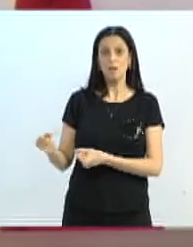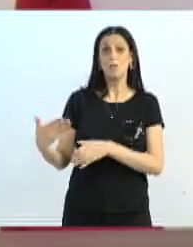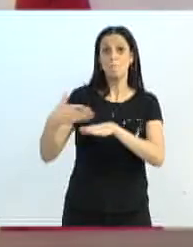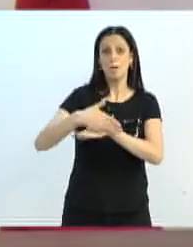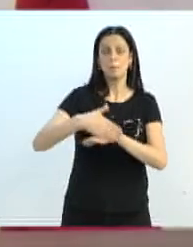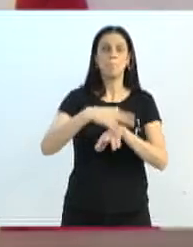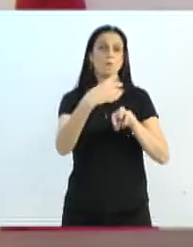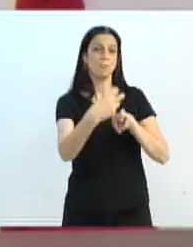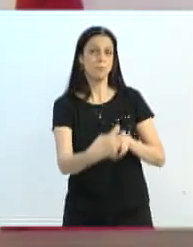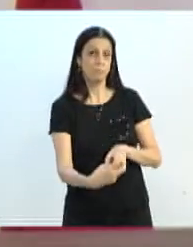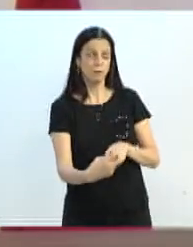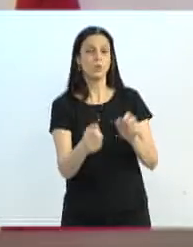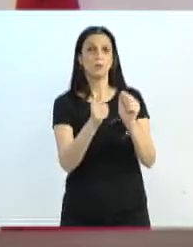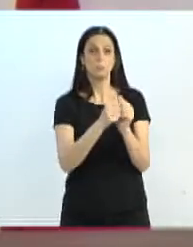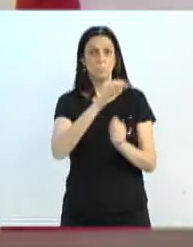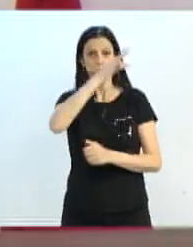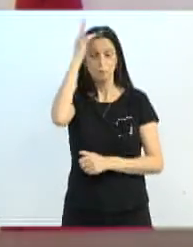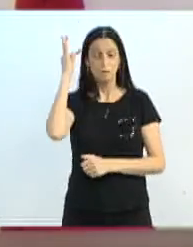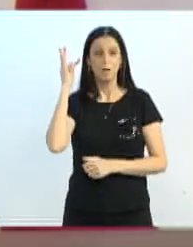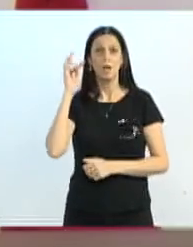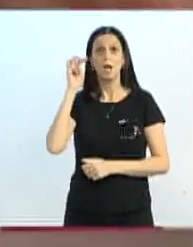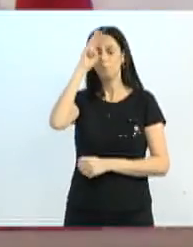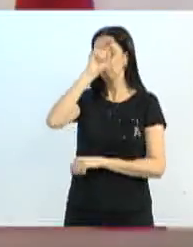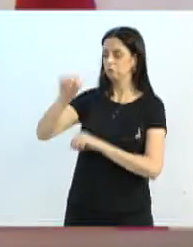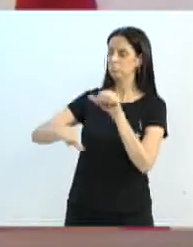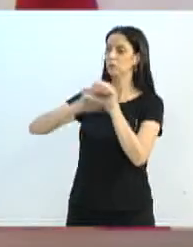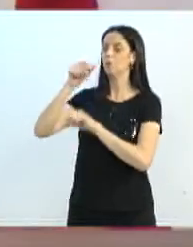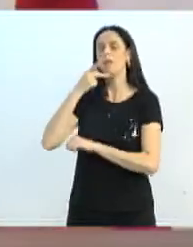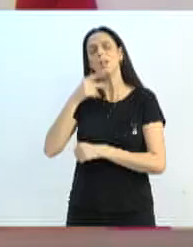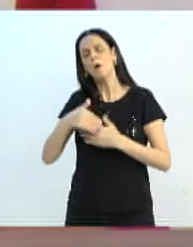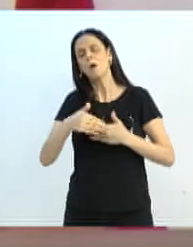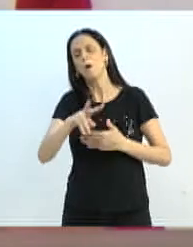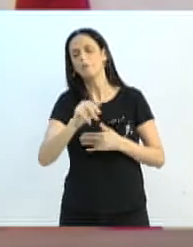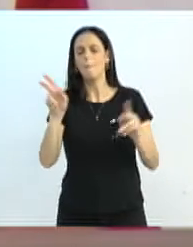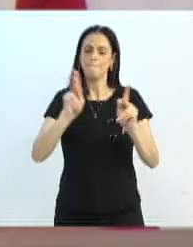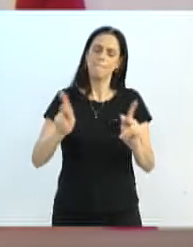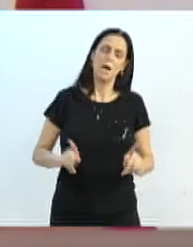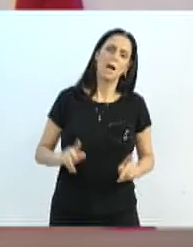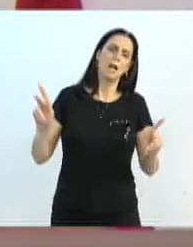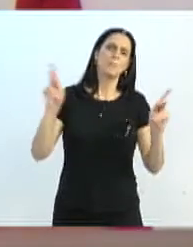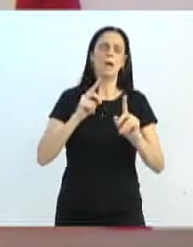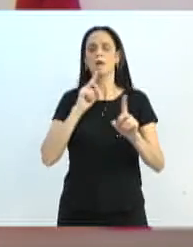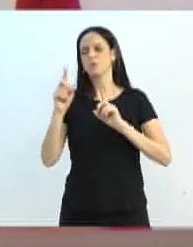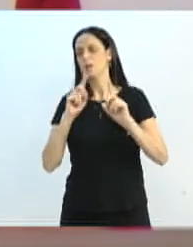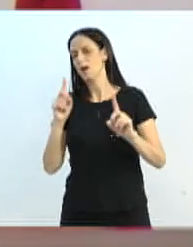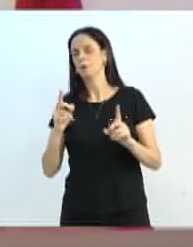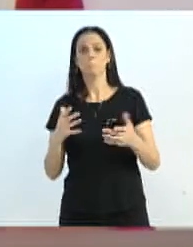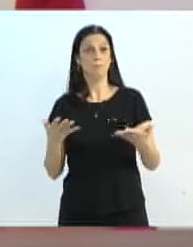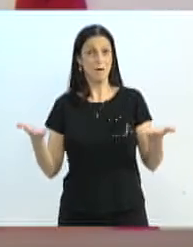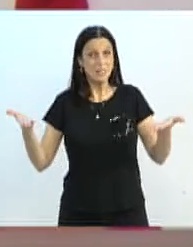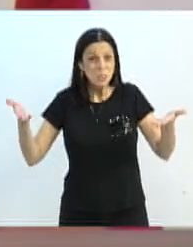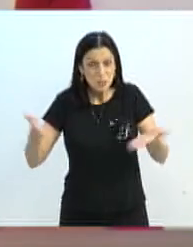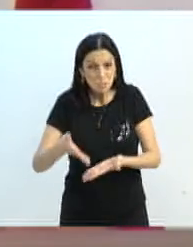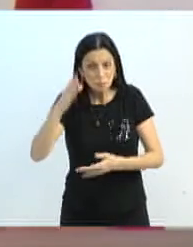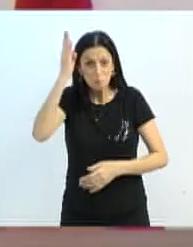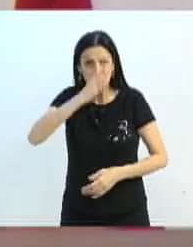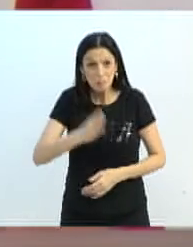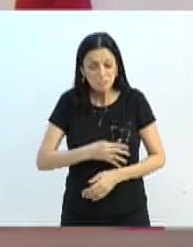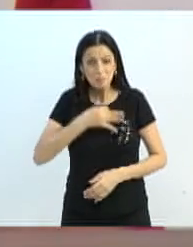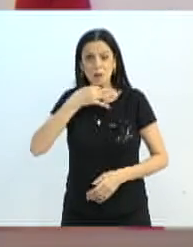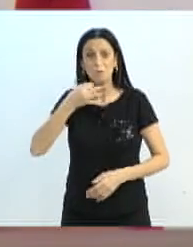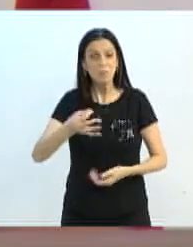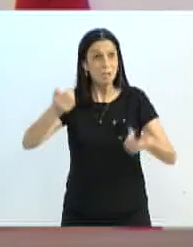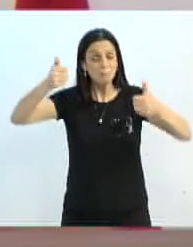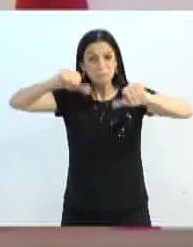paz, o diálogo, a harmonia, quem sabe, por a ironia do destino, mas pelas circunstâncias gravíssimas que chegou esse desgoverno